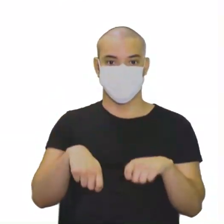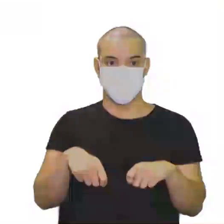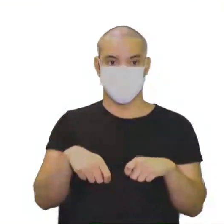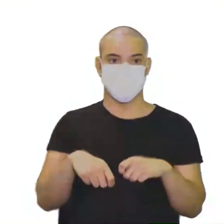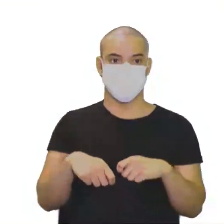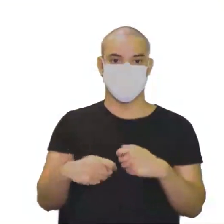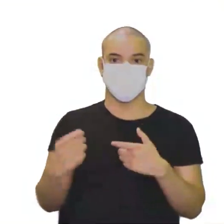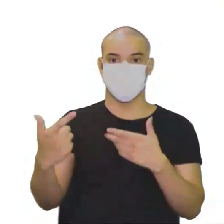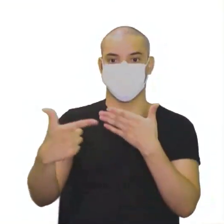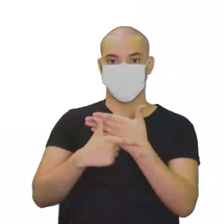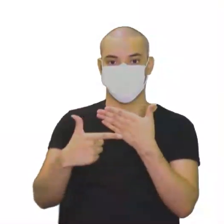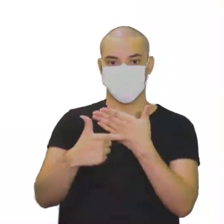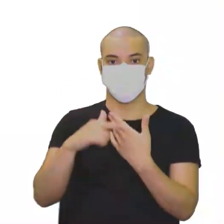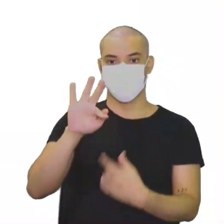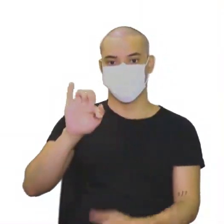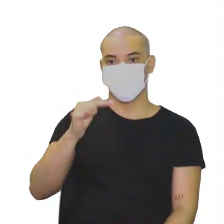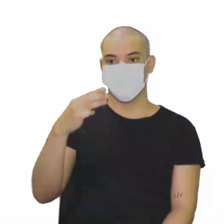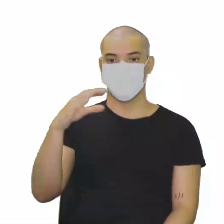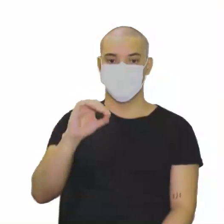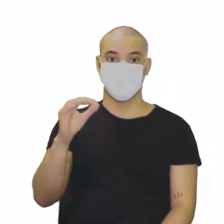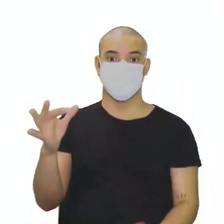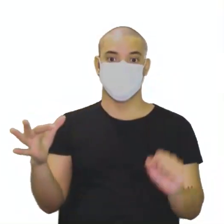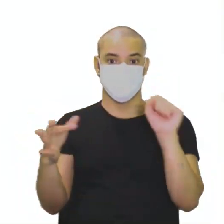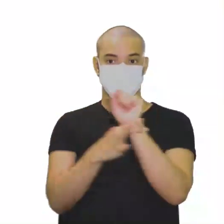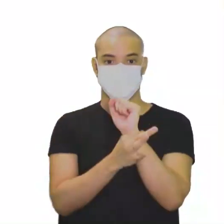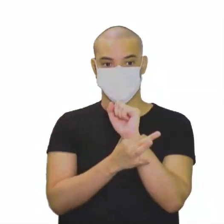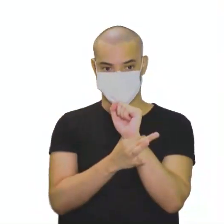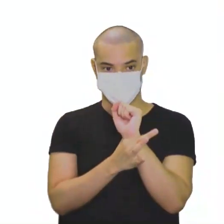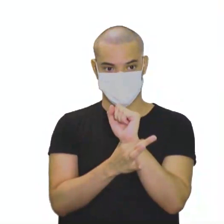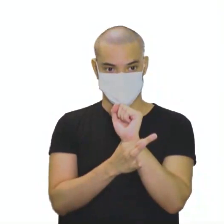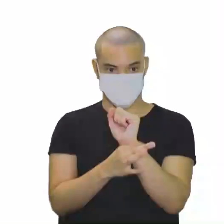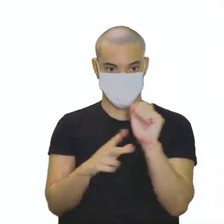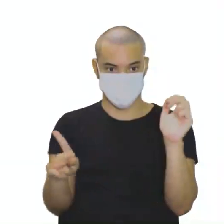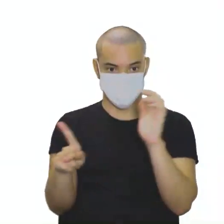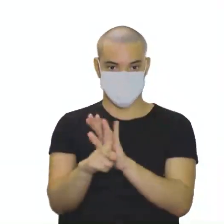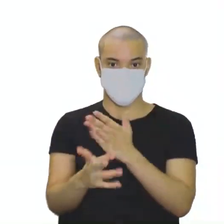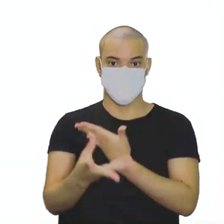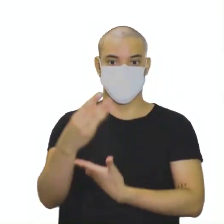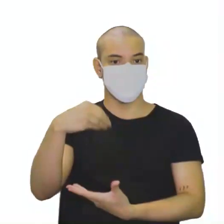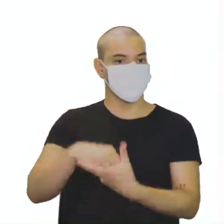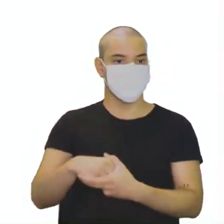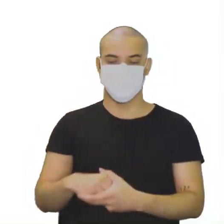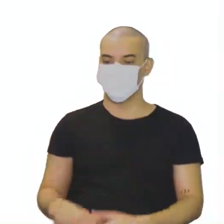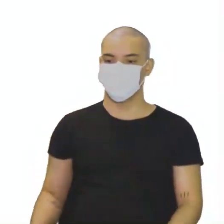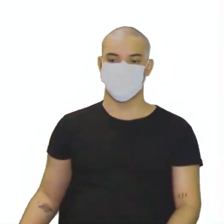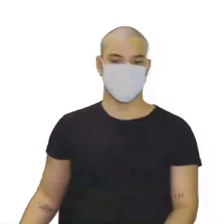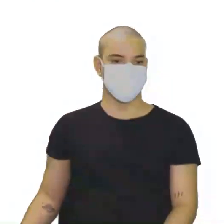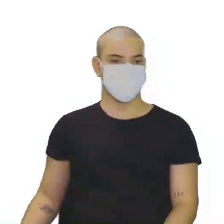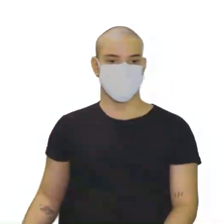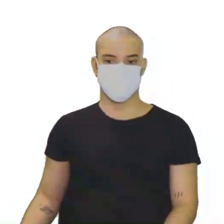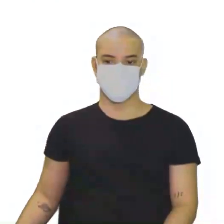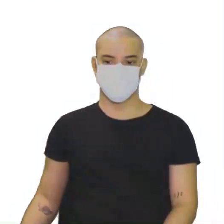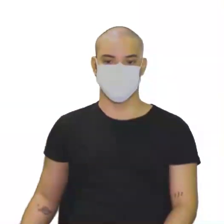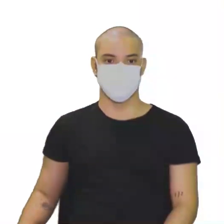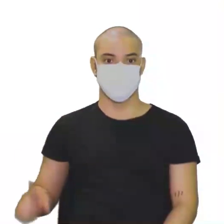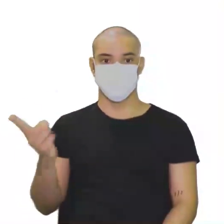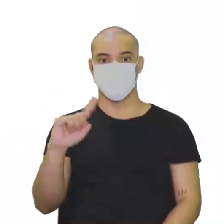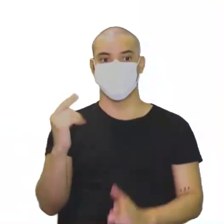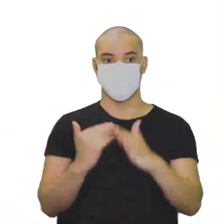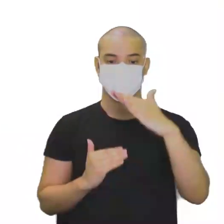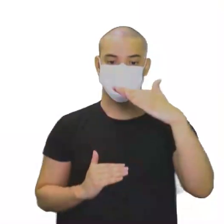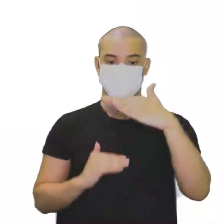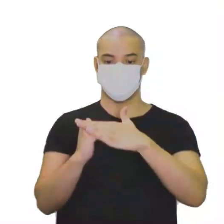papel de assegurar que a corrente elétrica formada no circuito não ultrapasse um